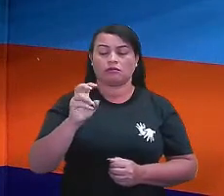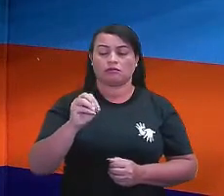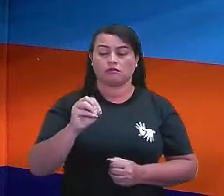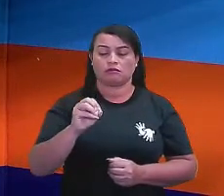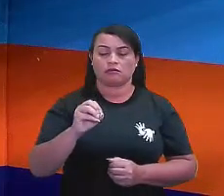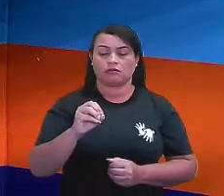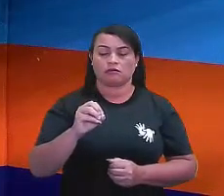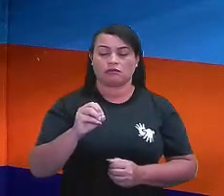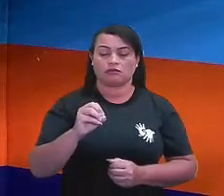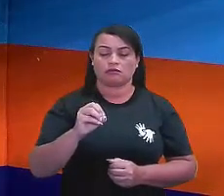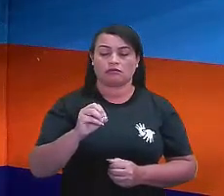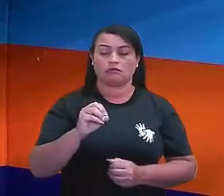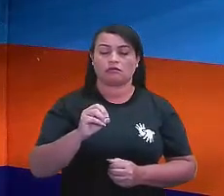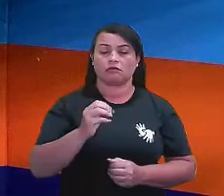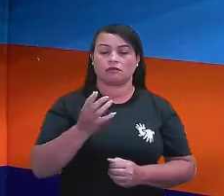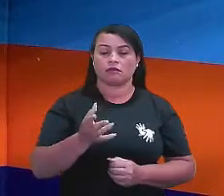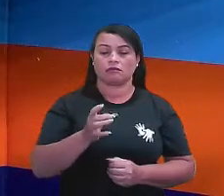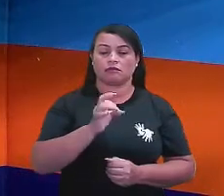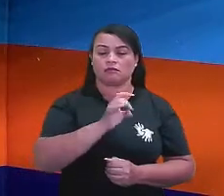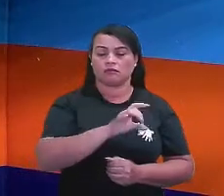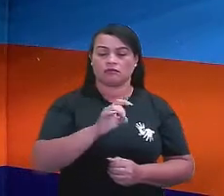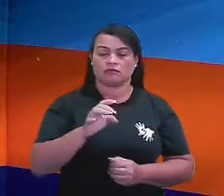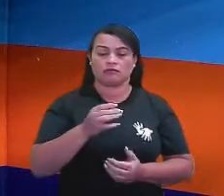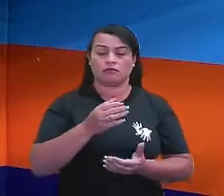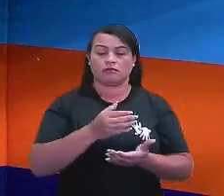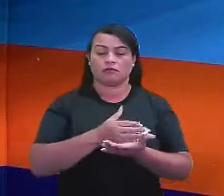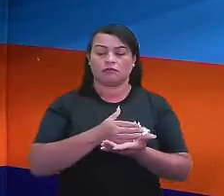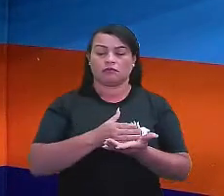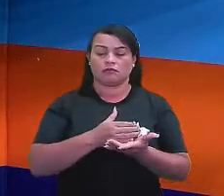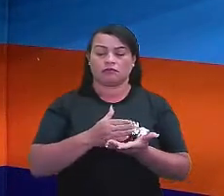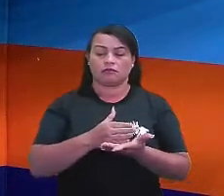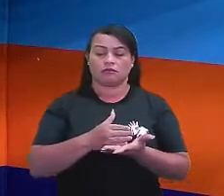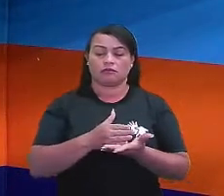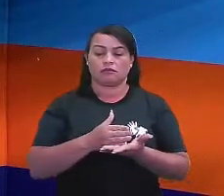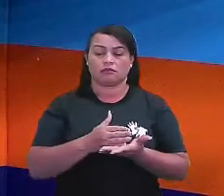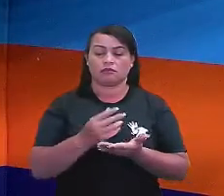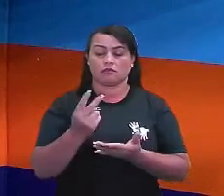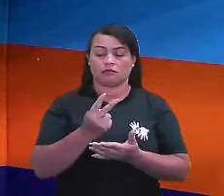350. Cada parcela vai ter o valor de